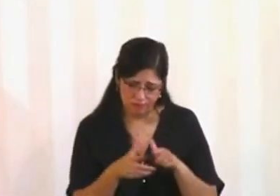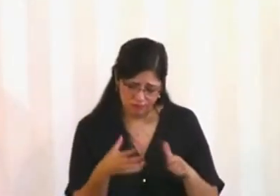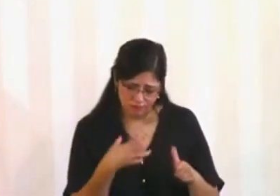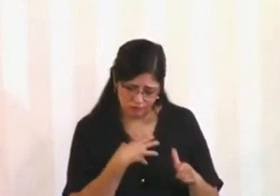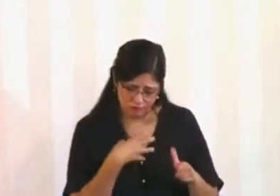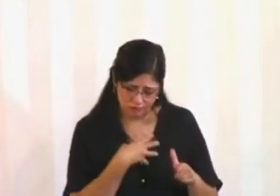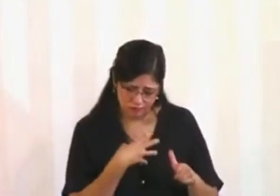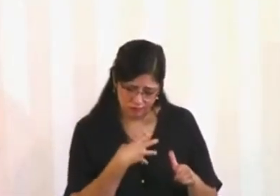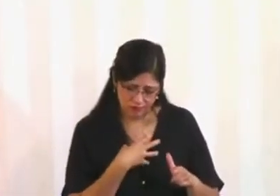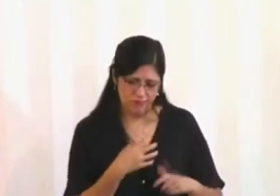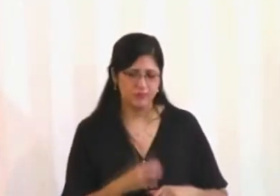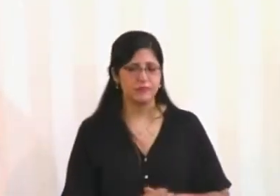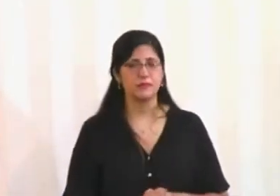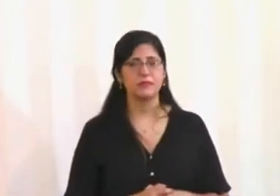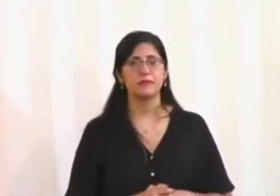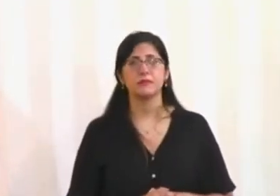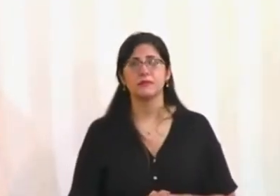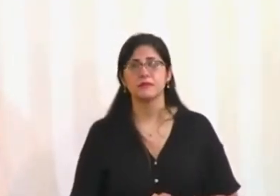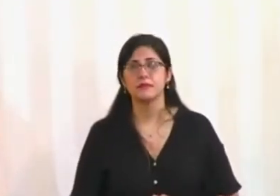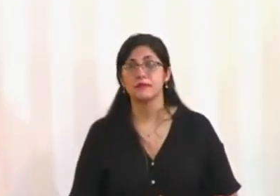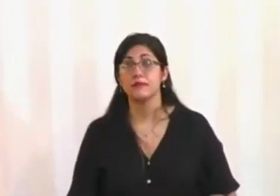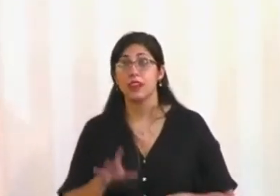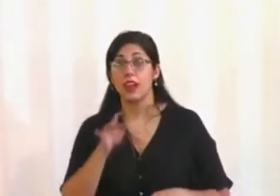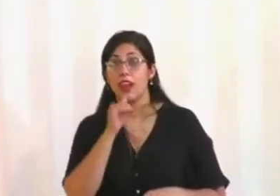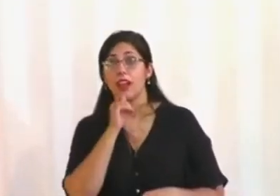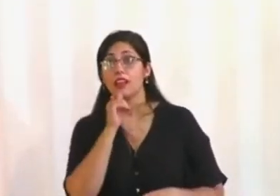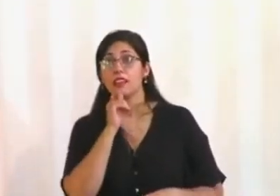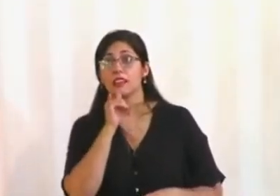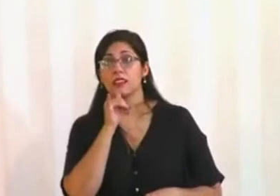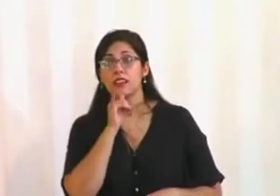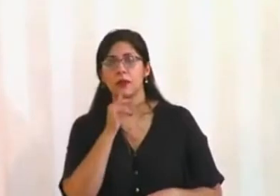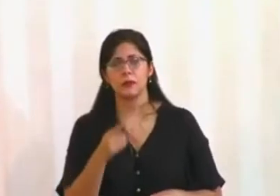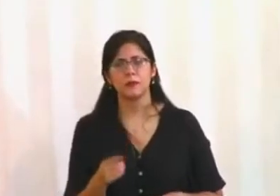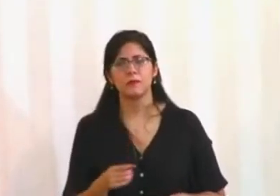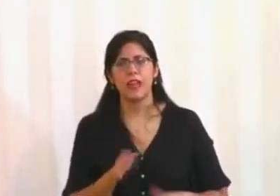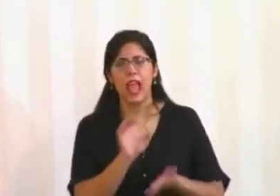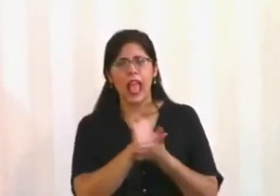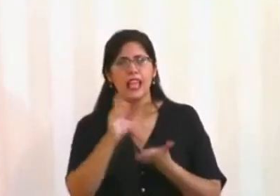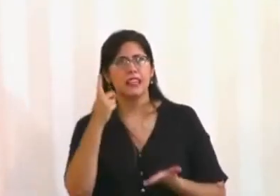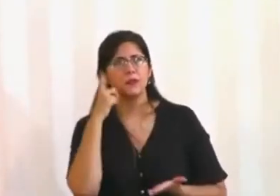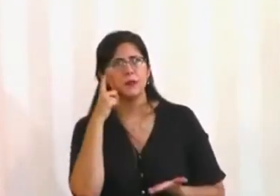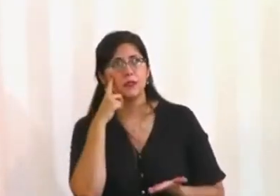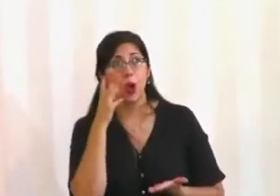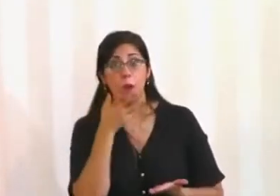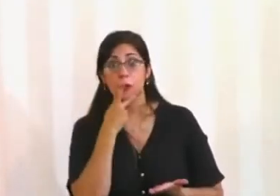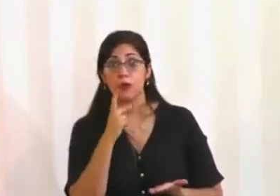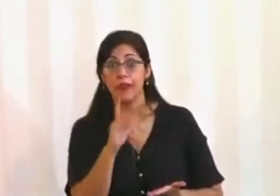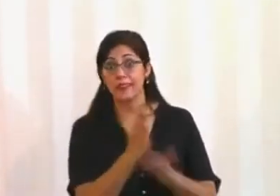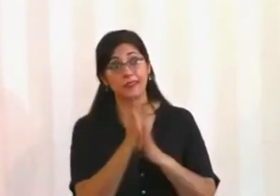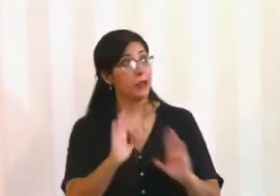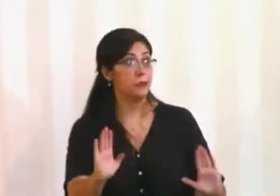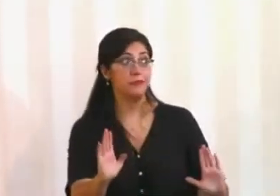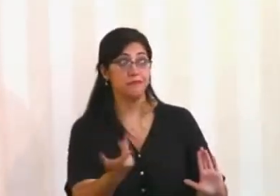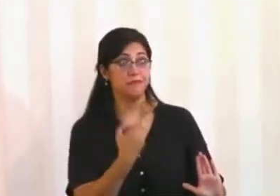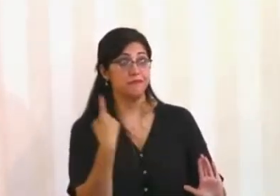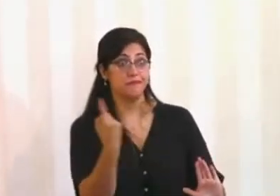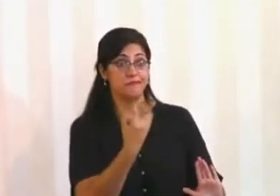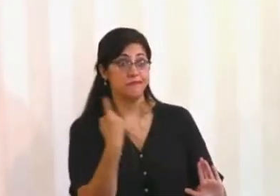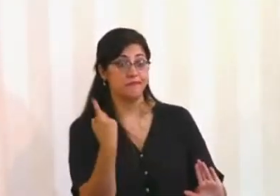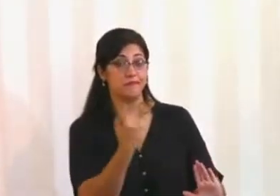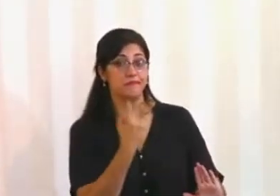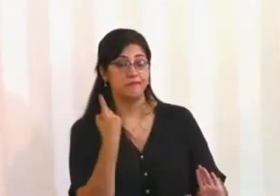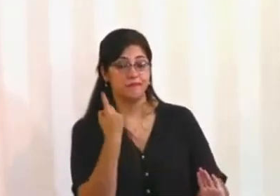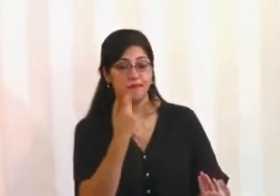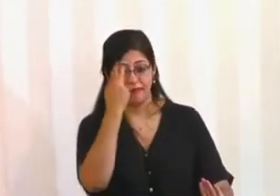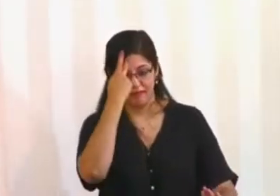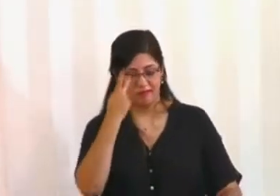mesmo. Ele, por exemplo, acha que não tem mais nenhum profeta em Israel, que ele é o único. Passa uma ideia aqui que ele está até se